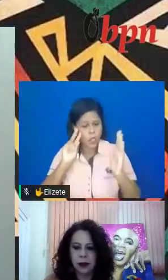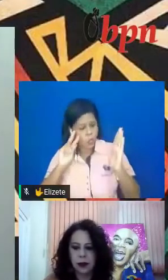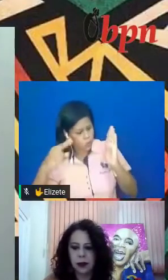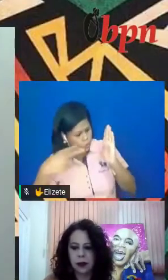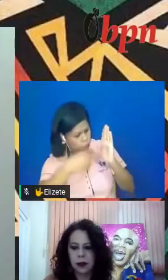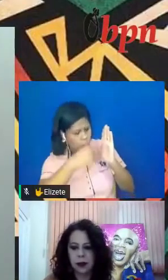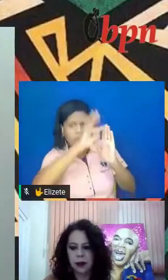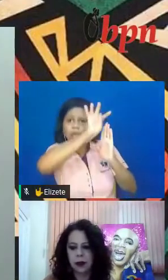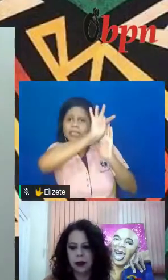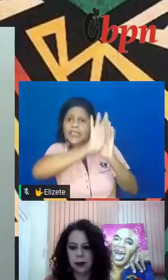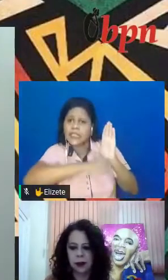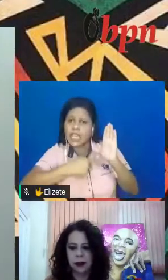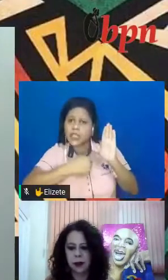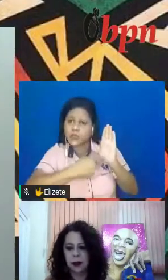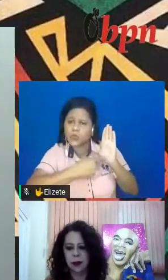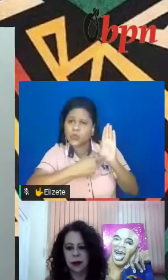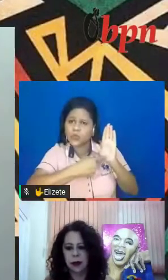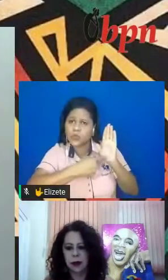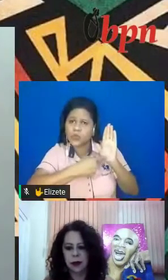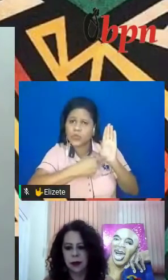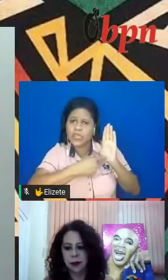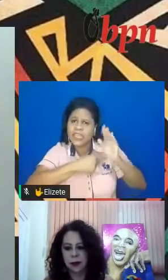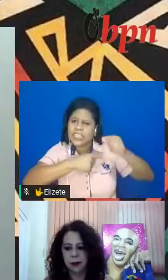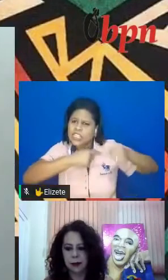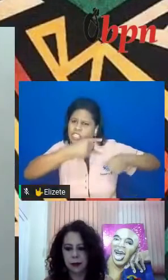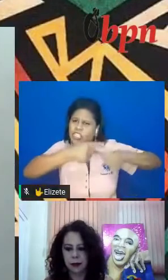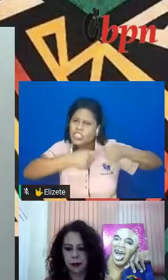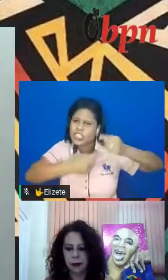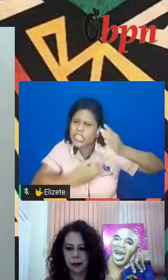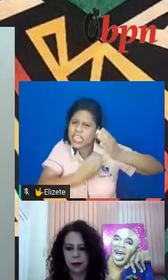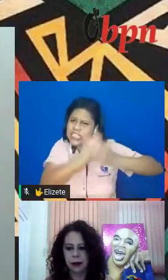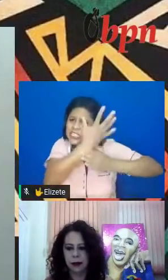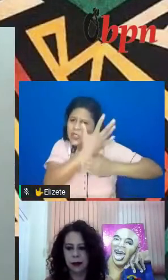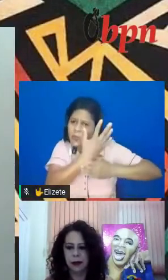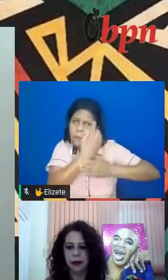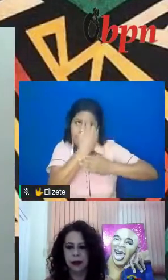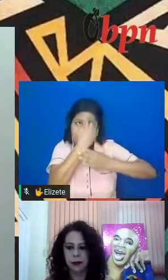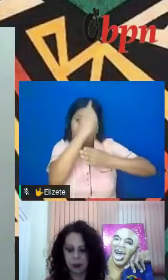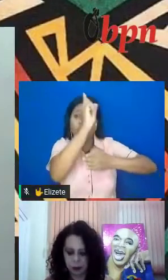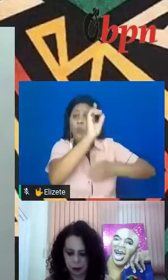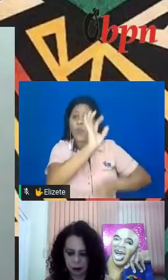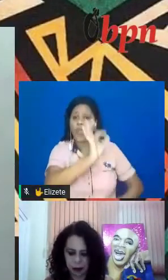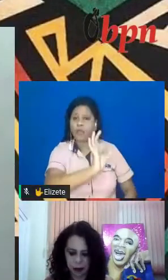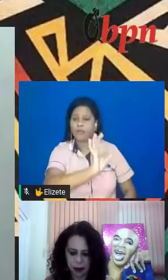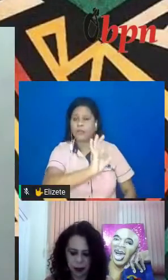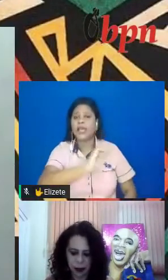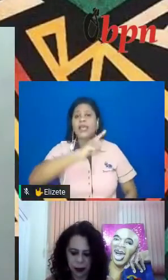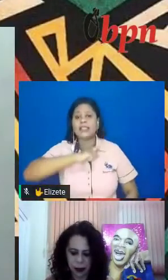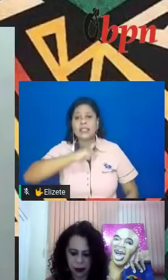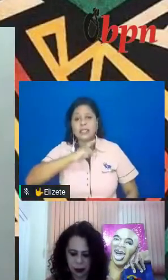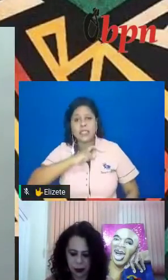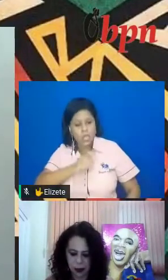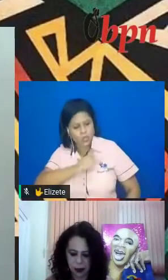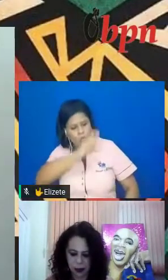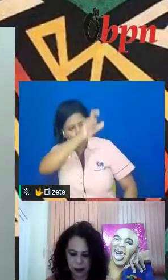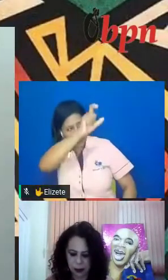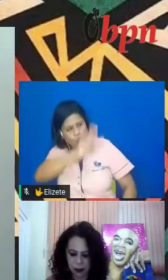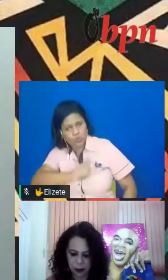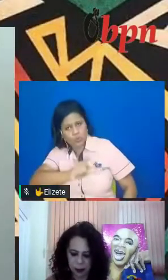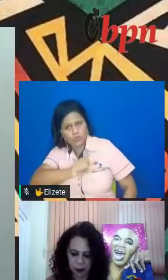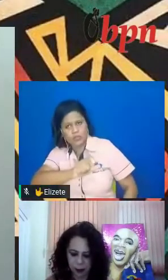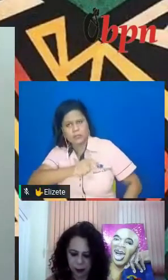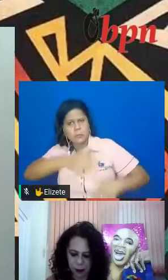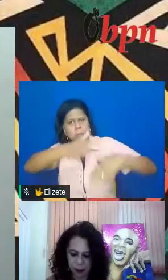texto, ele não é uma geração espontânea. Há um sujeito autoral que